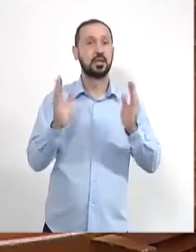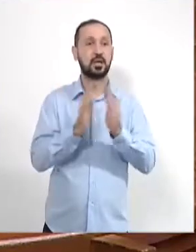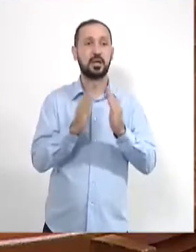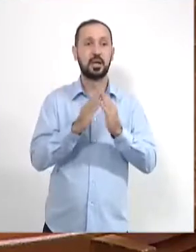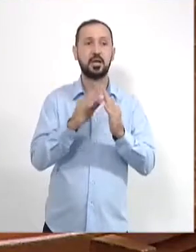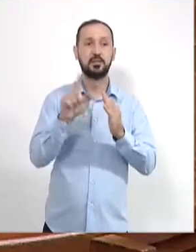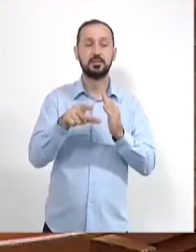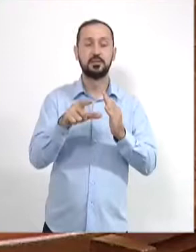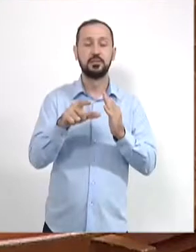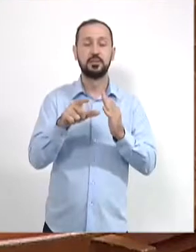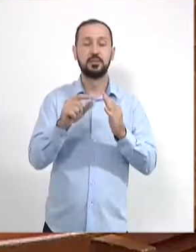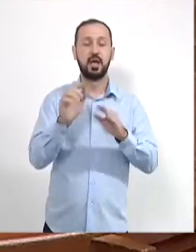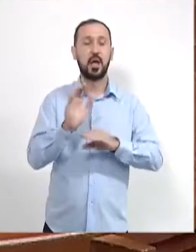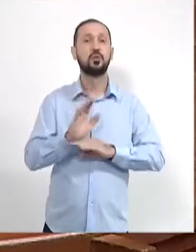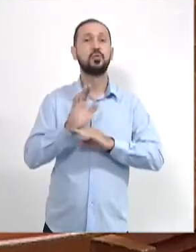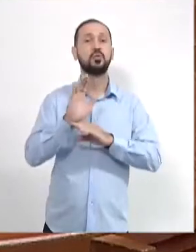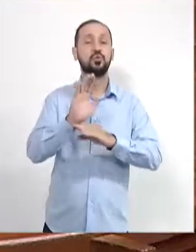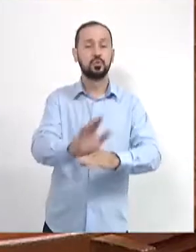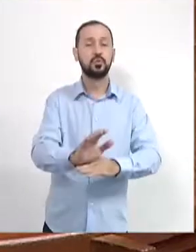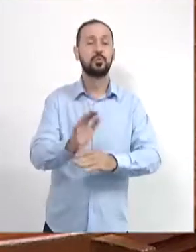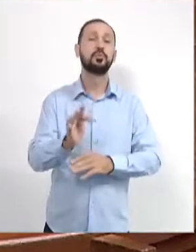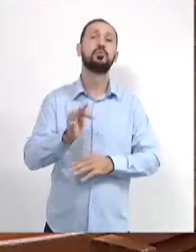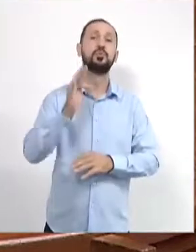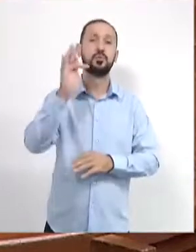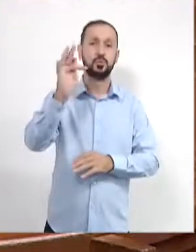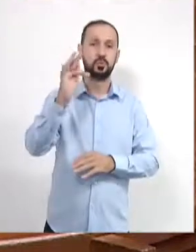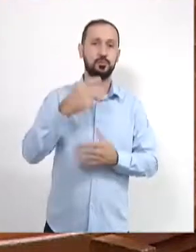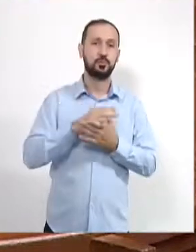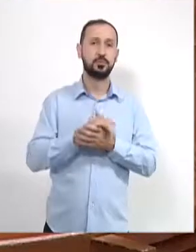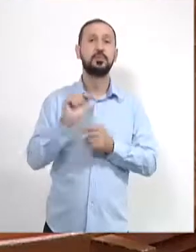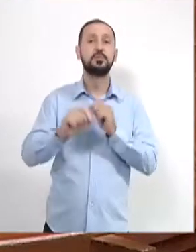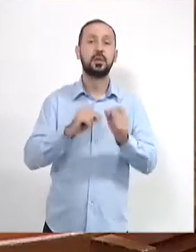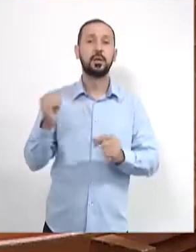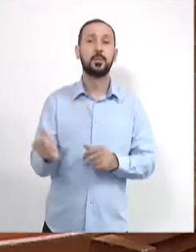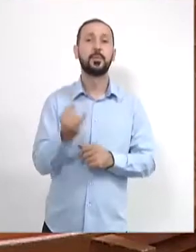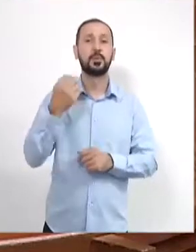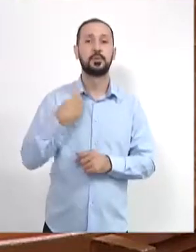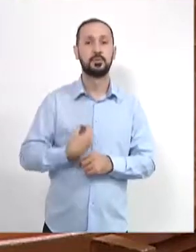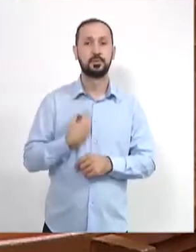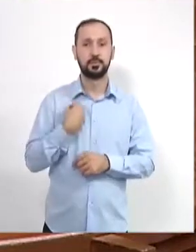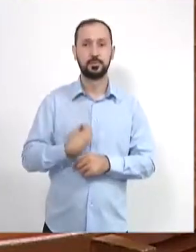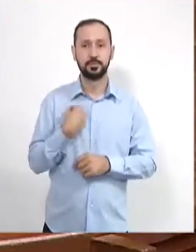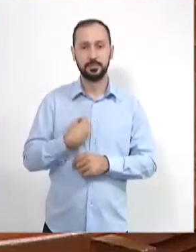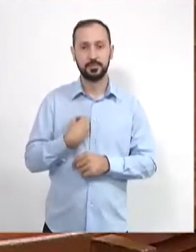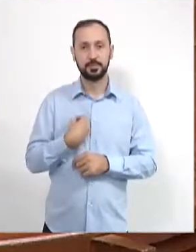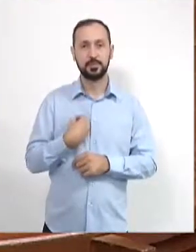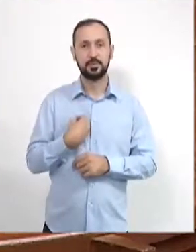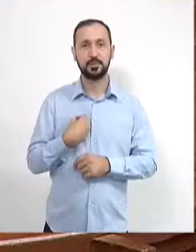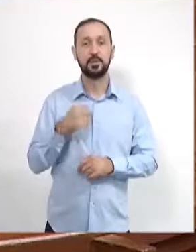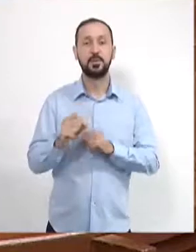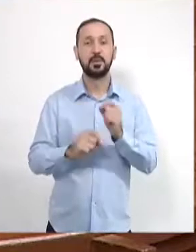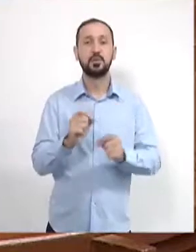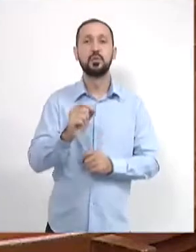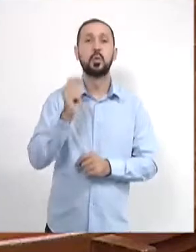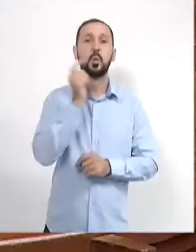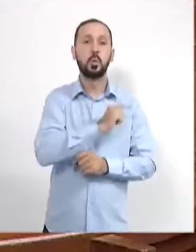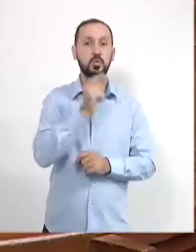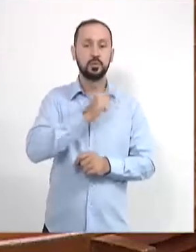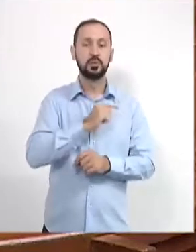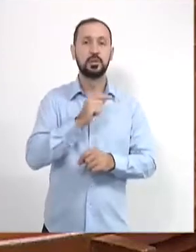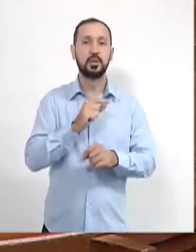uma contribuição para as futuras gerações, da importância da participação para que efetivamente a gente venha